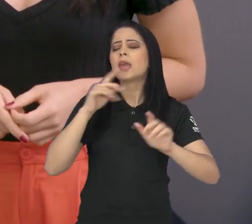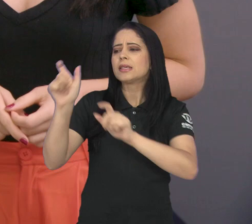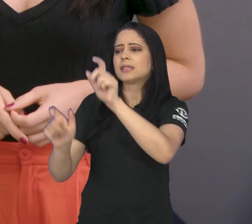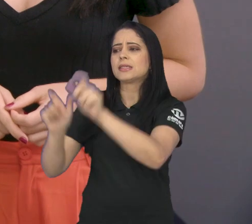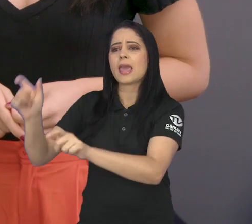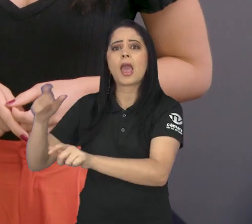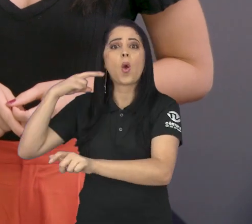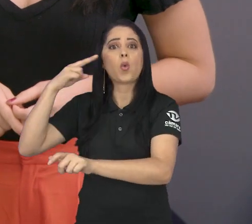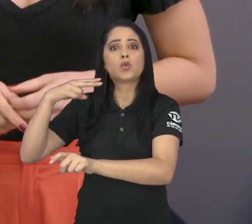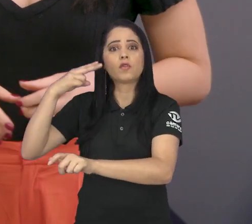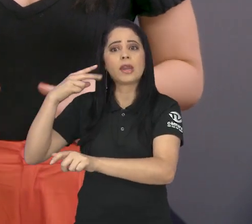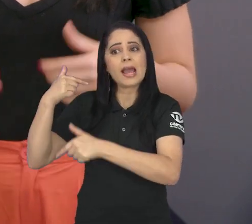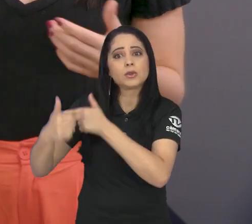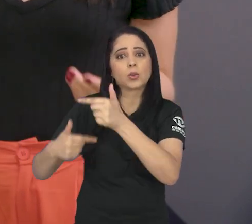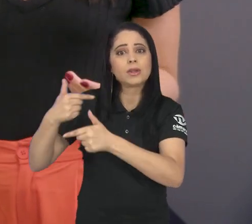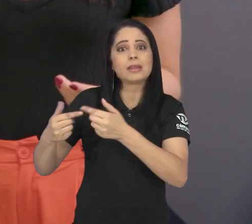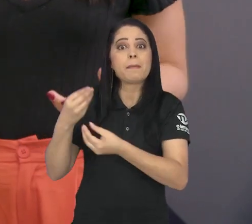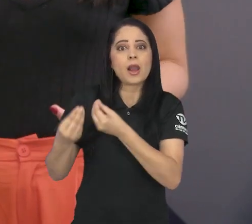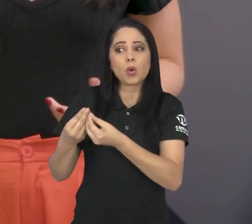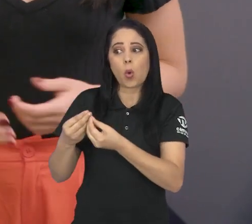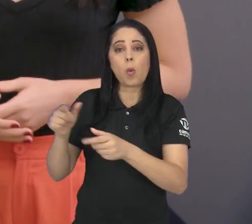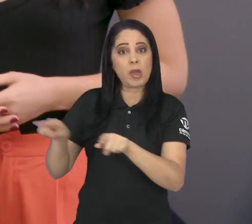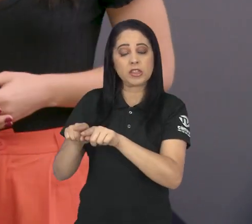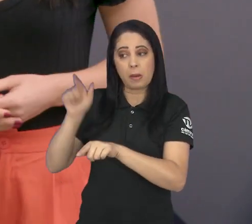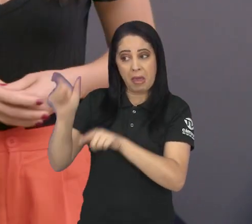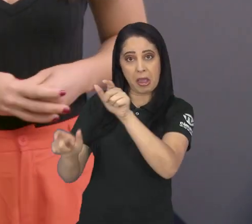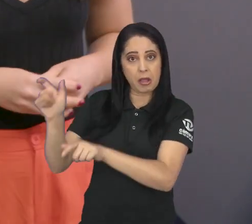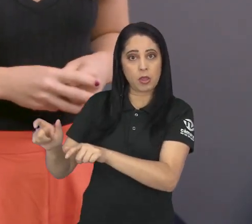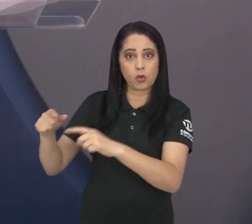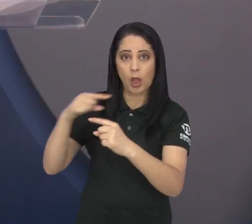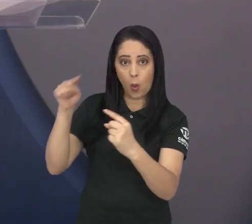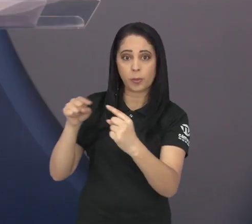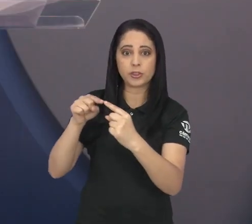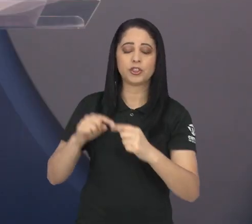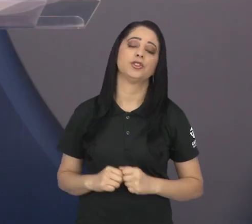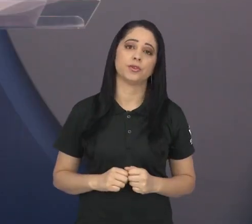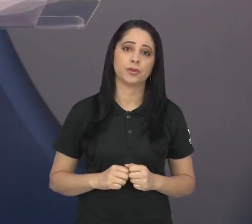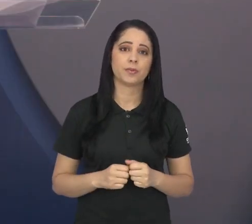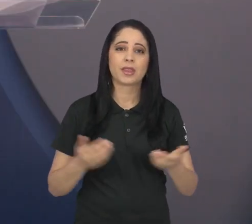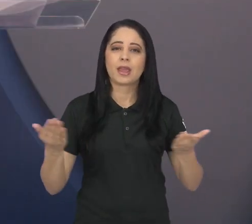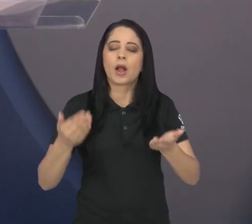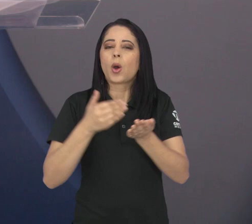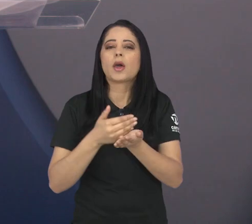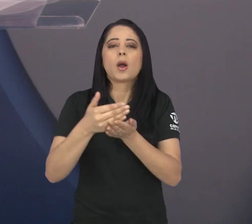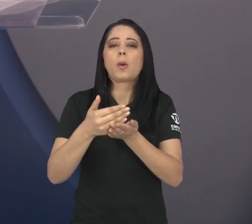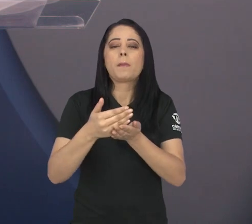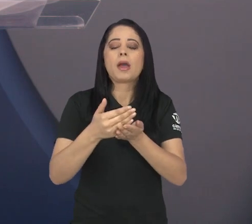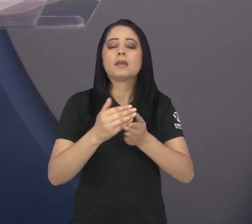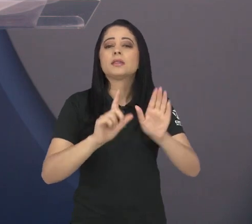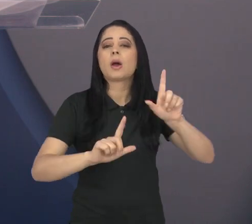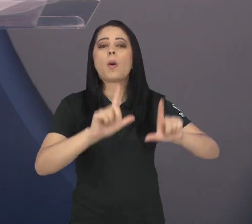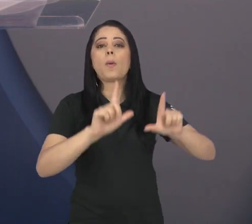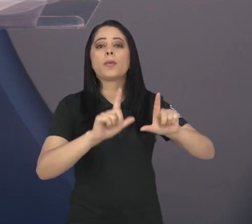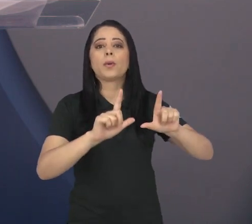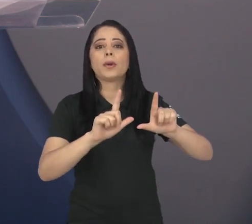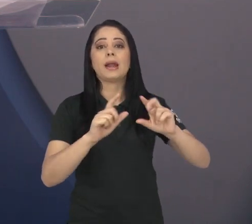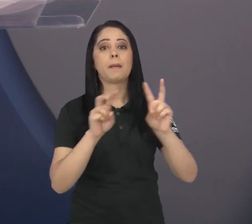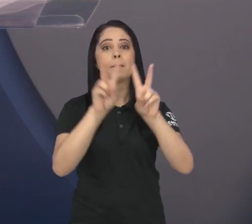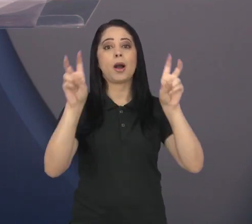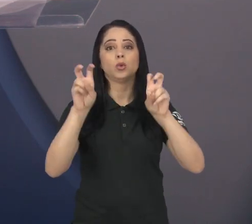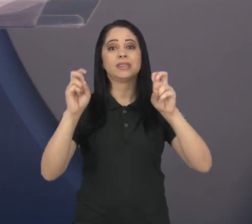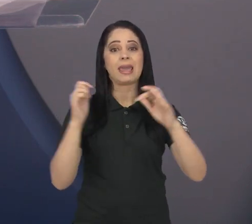dos vereadores e também sobre a causa em que cada um deles atua e a gente começa a edição de hoje falando sobre